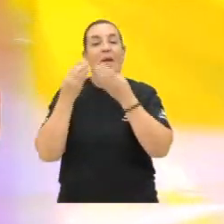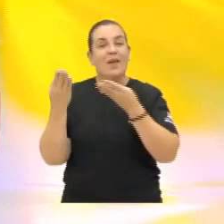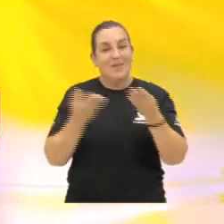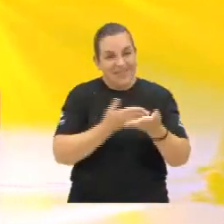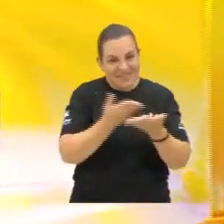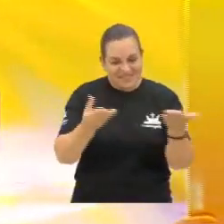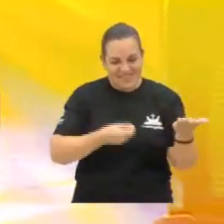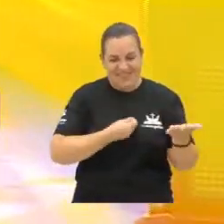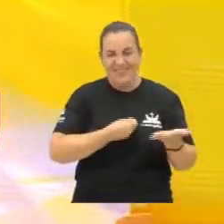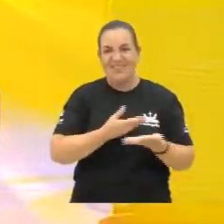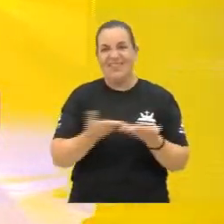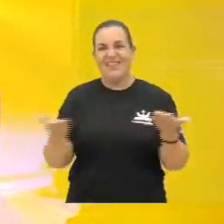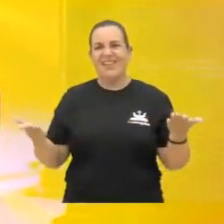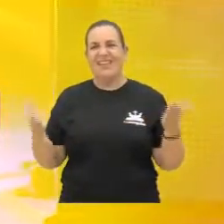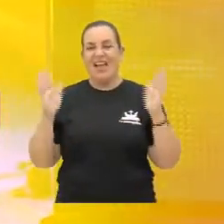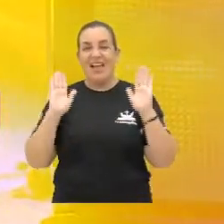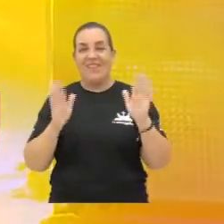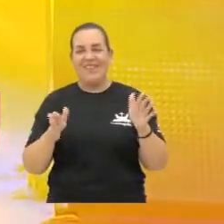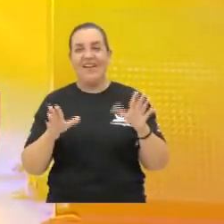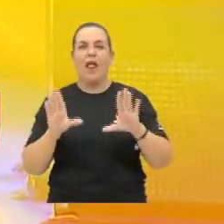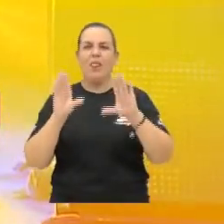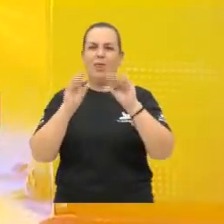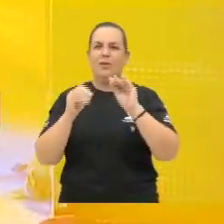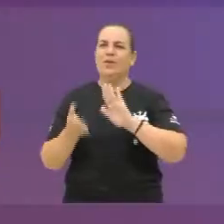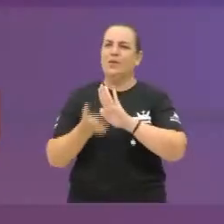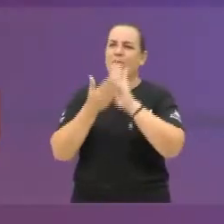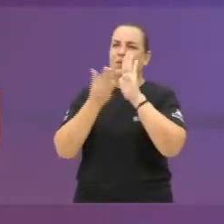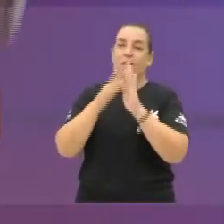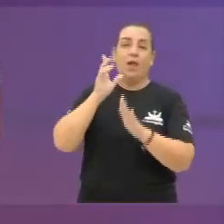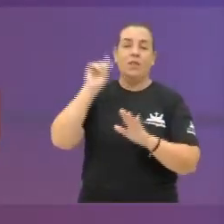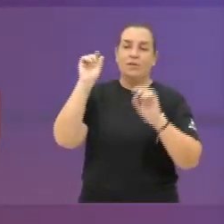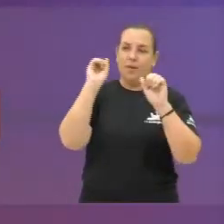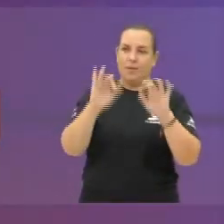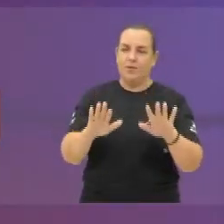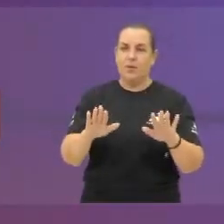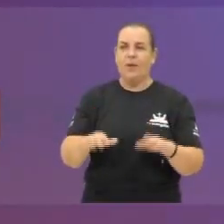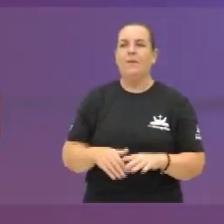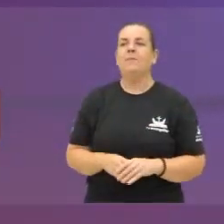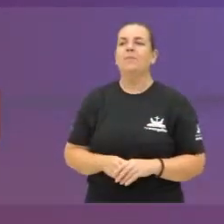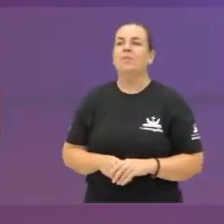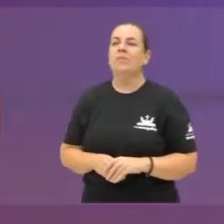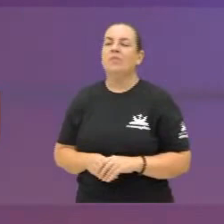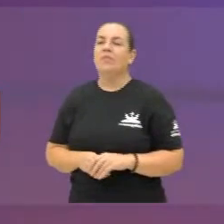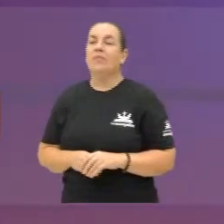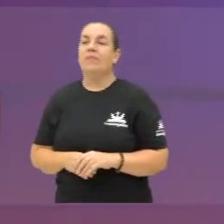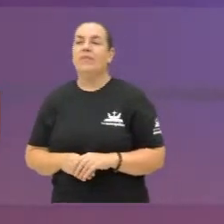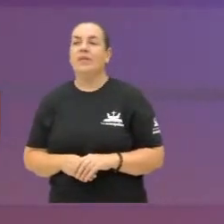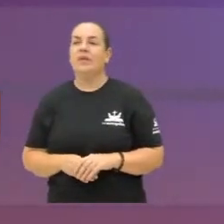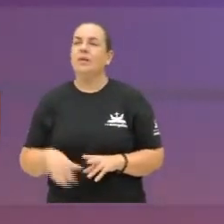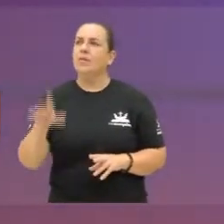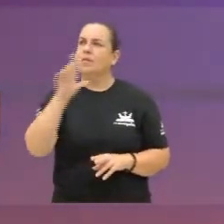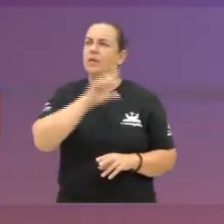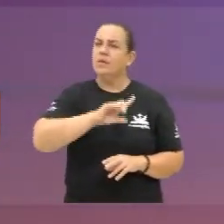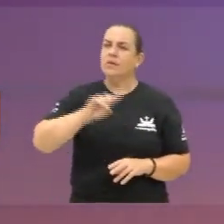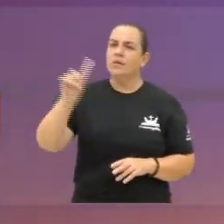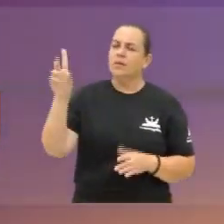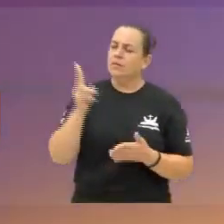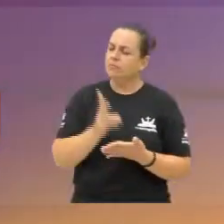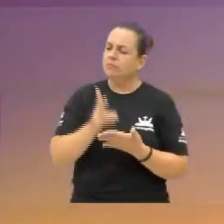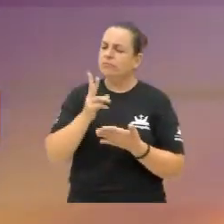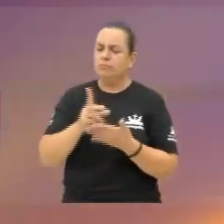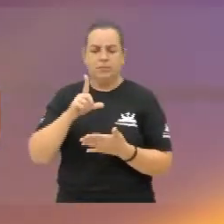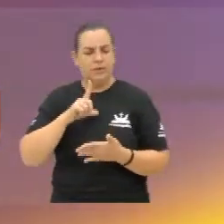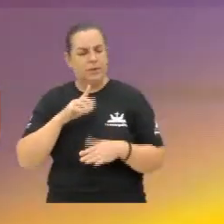chegando. Essa é a noite de louvor. Deus te abençoe, canta. Deus sempre tem muito mais pra